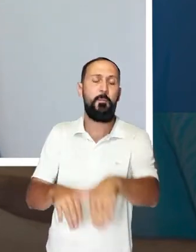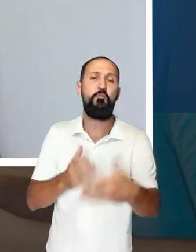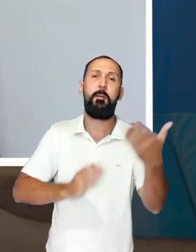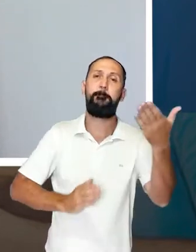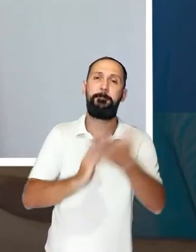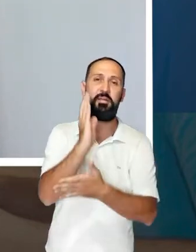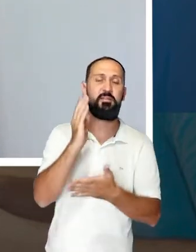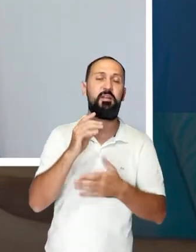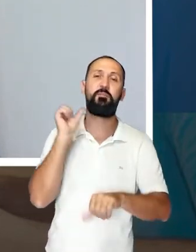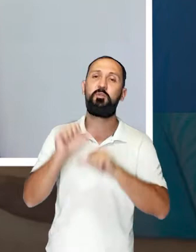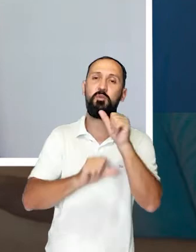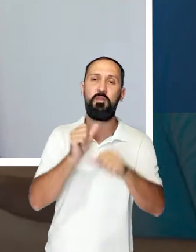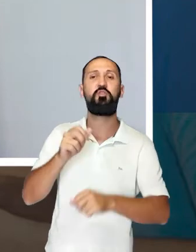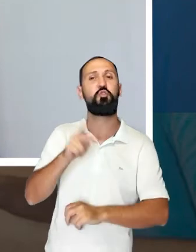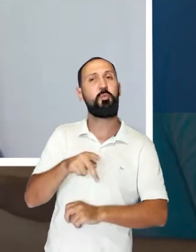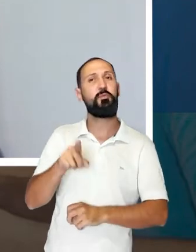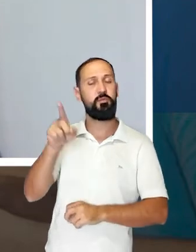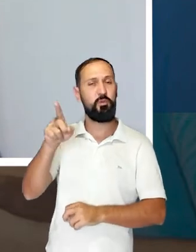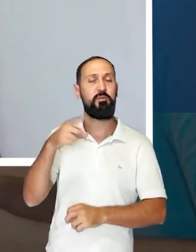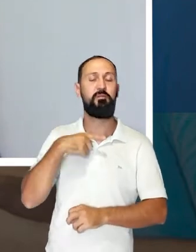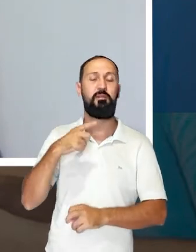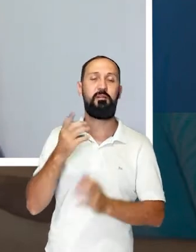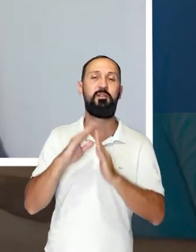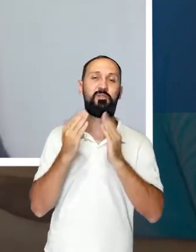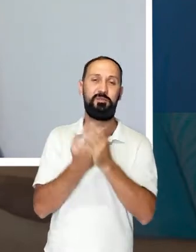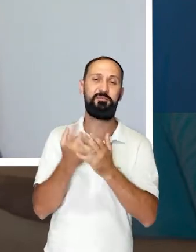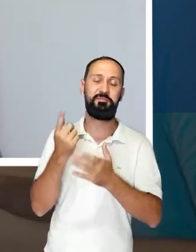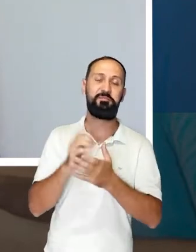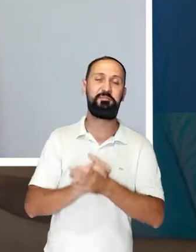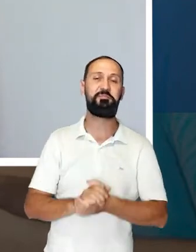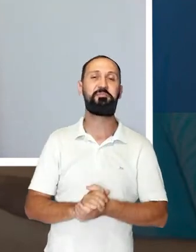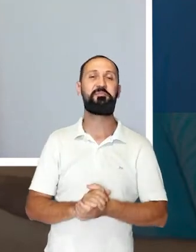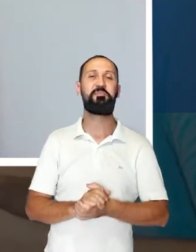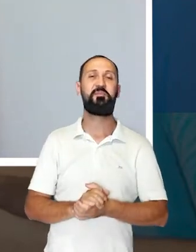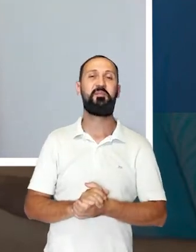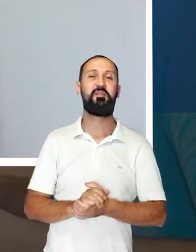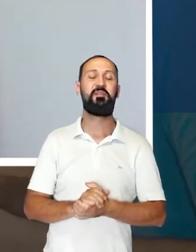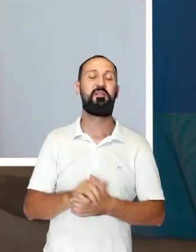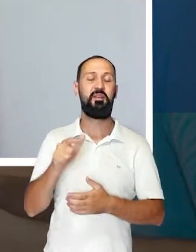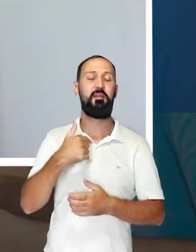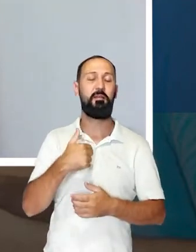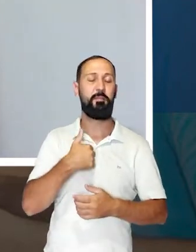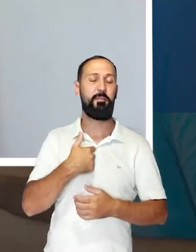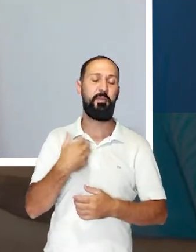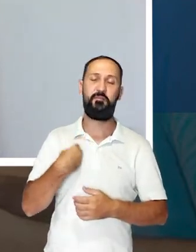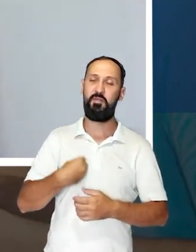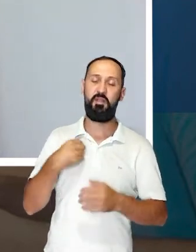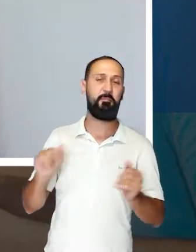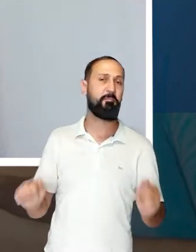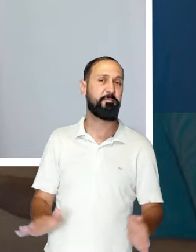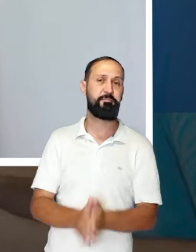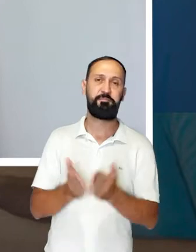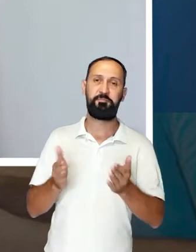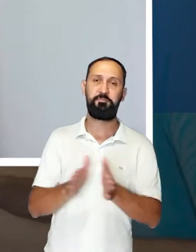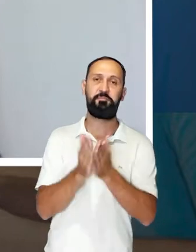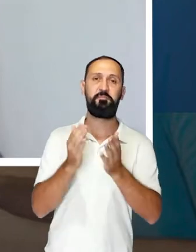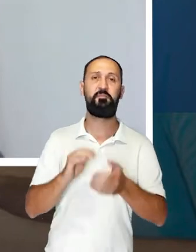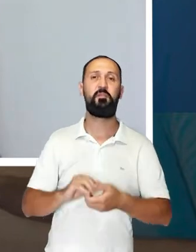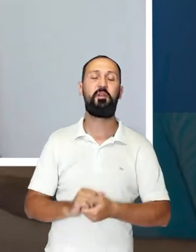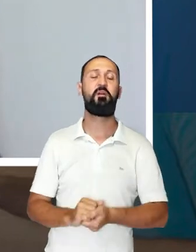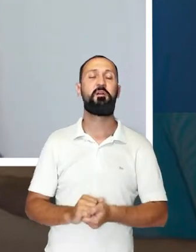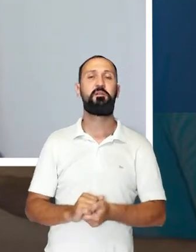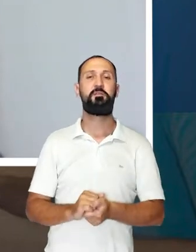para a prova, eu fiz, passei e me tornei professor de lá, né? E é uma coisa maravilhosa, né?